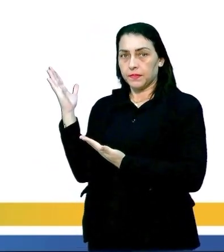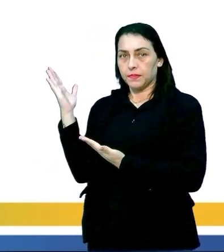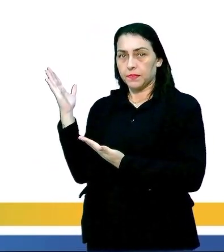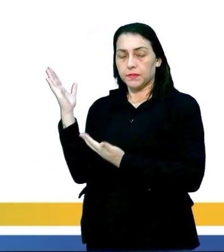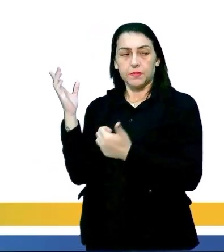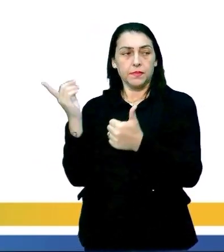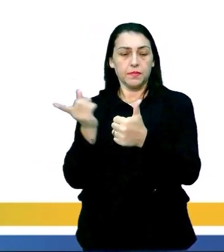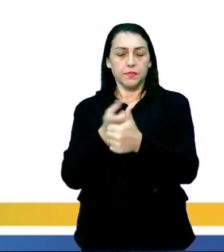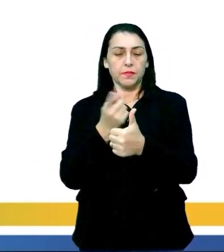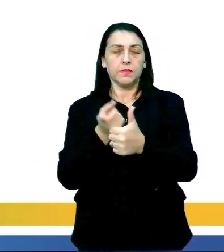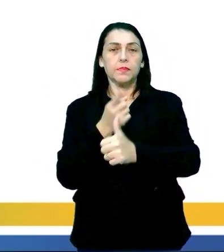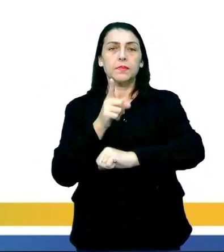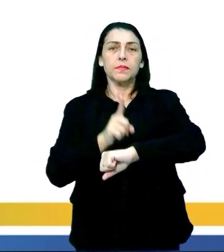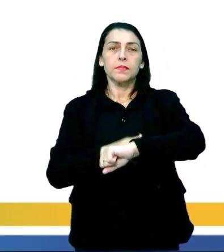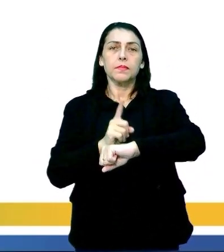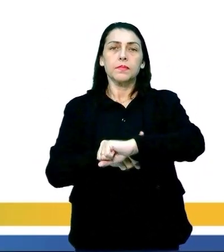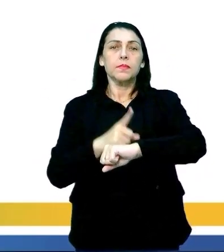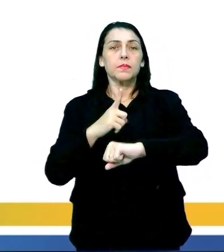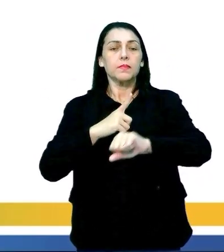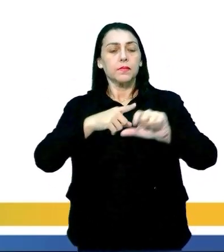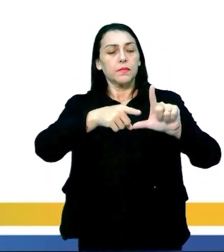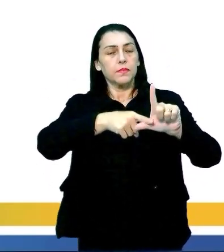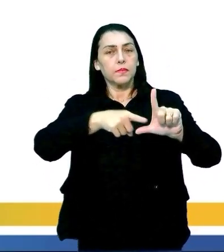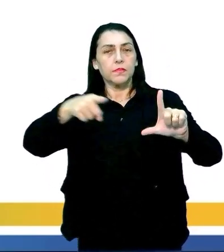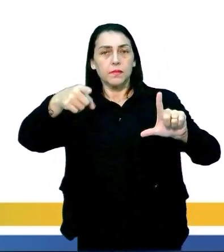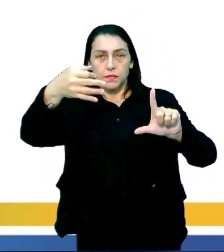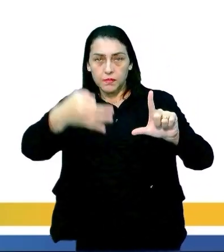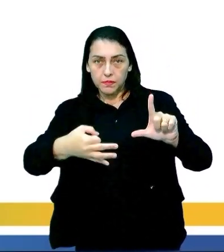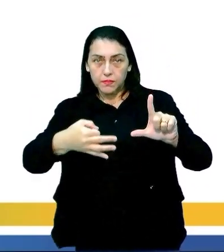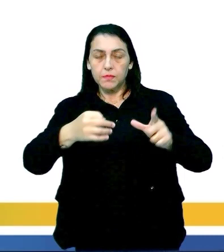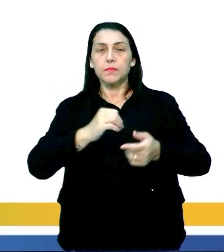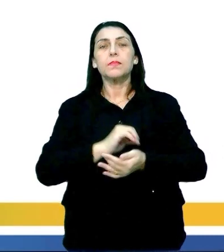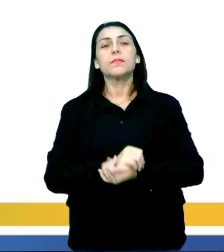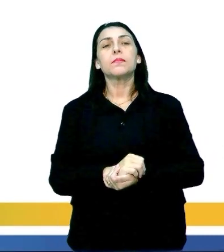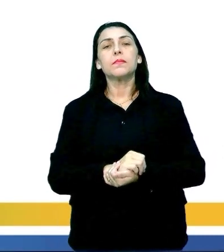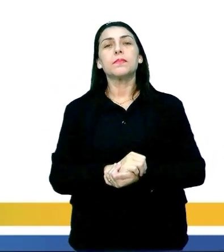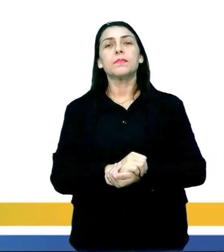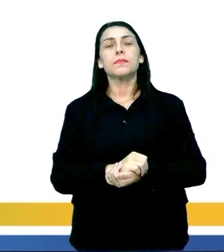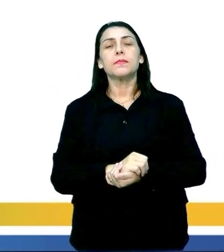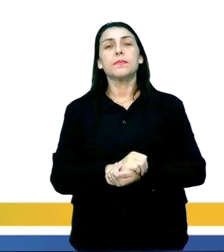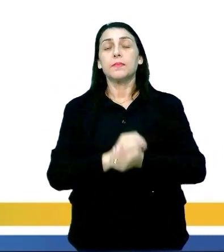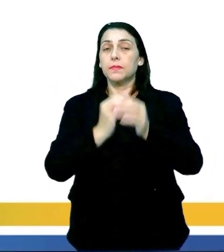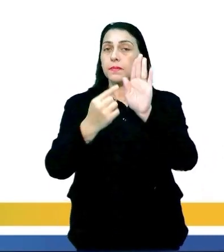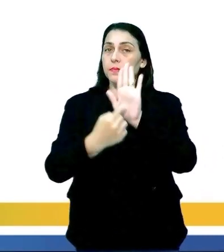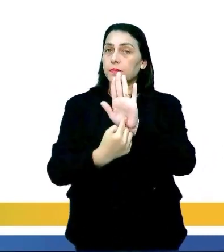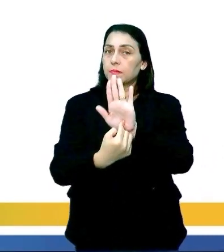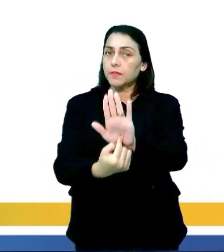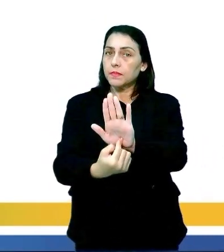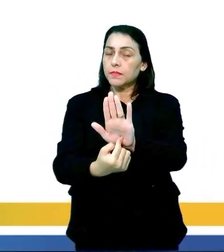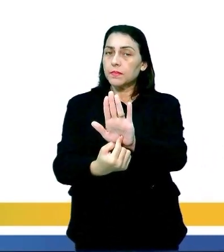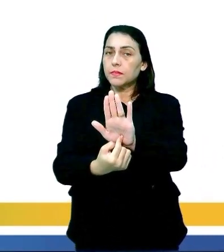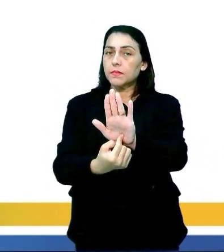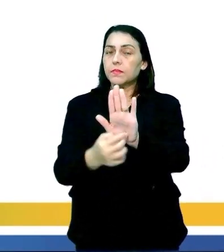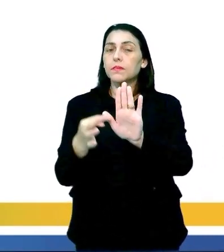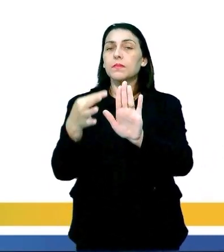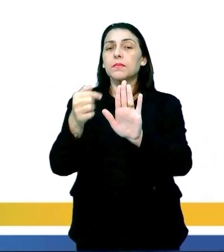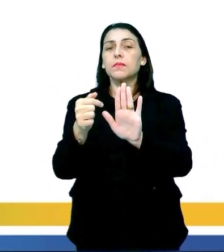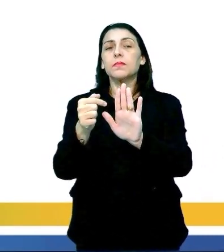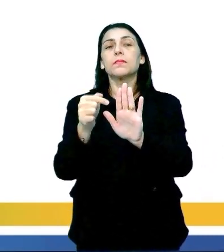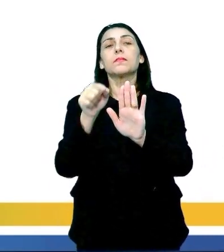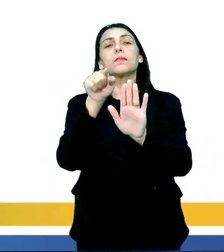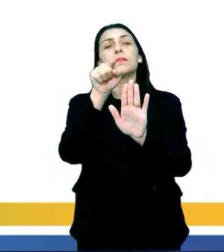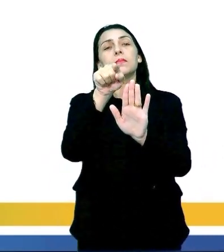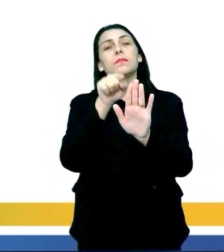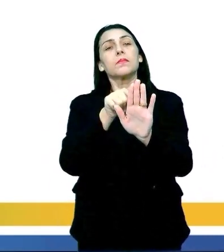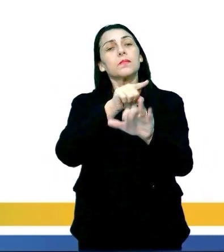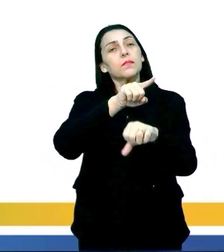No primeiro momento aí, nós temos o gráfico, certo? O gráfico vai mostrar todos os pontos,